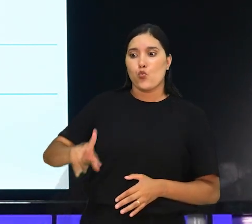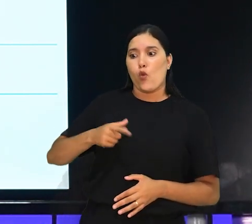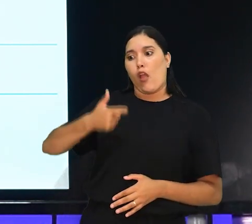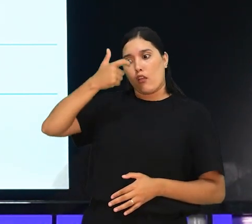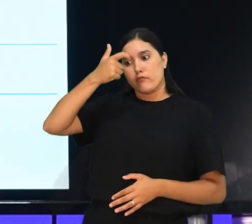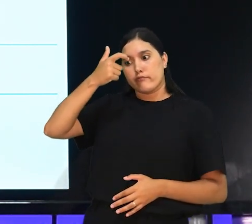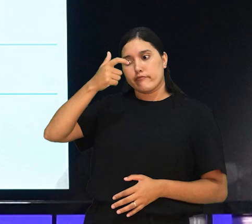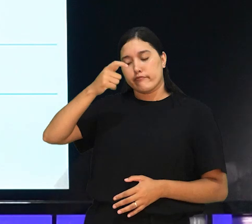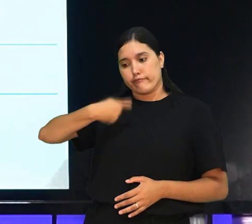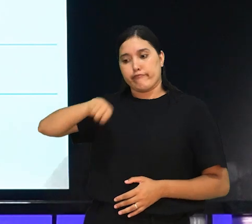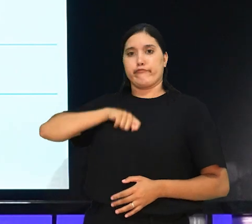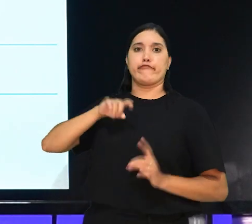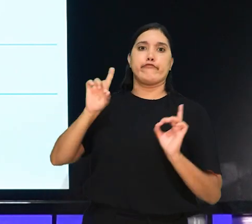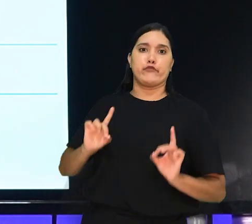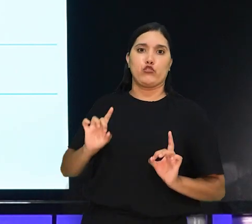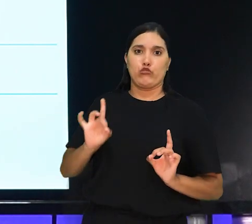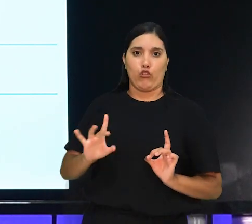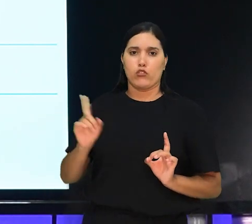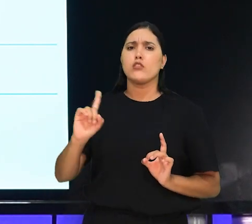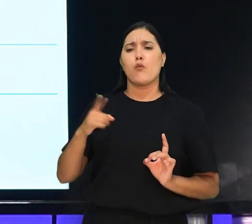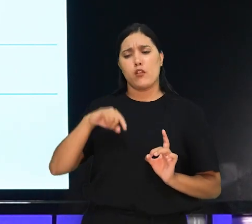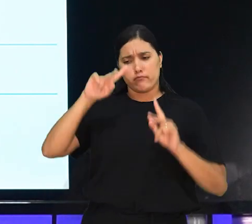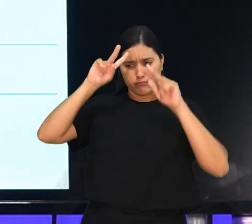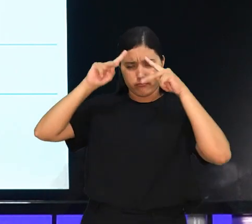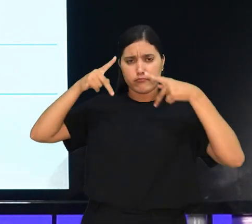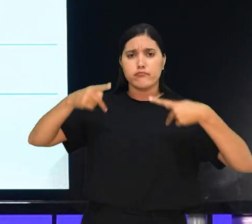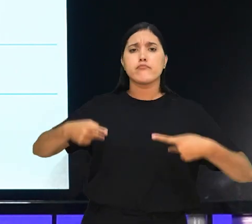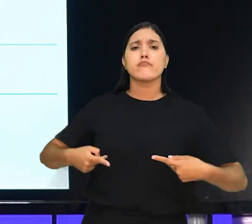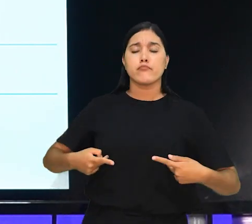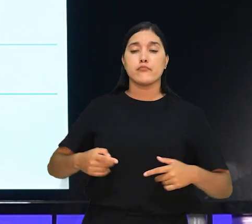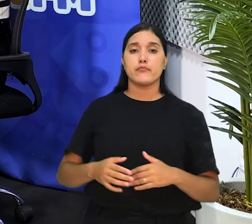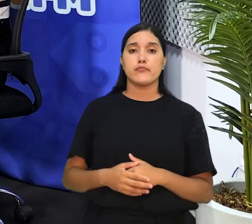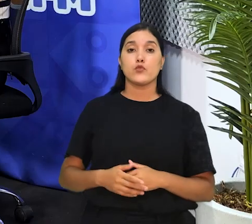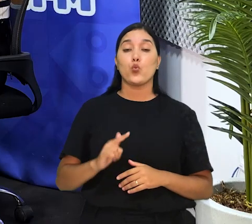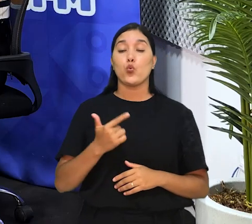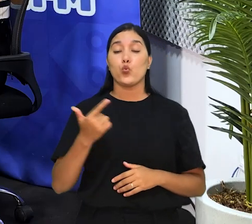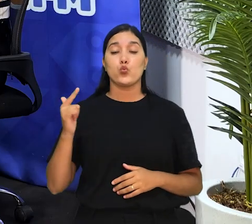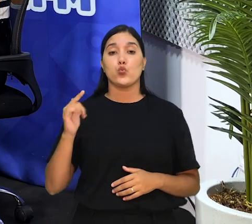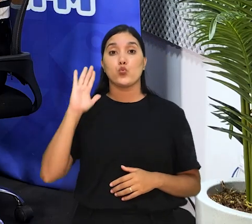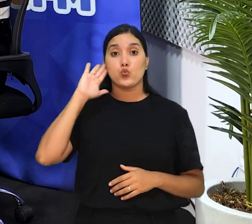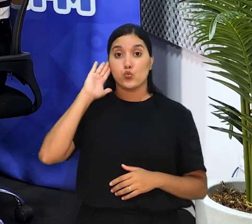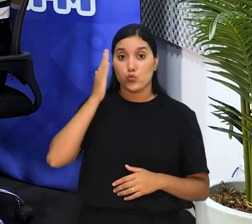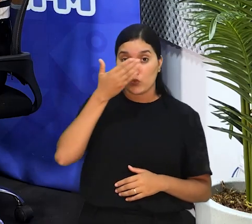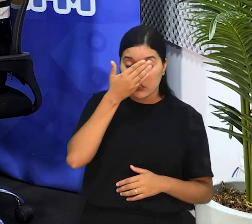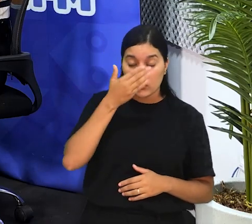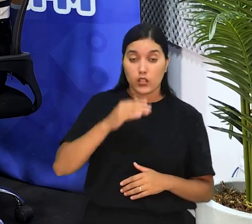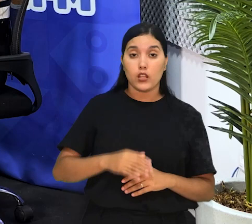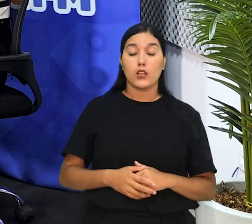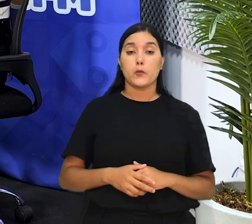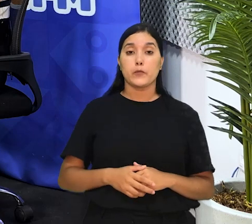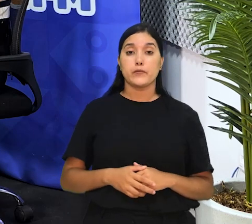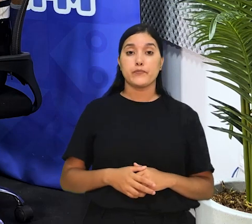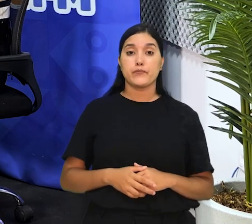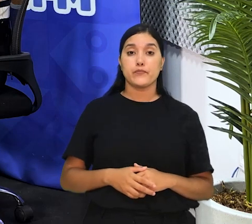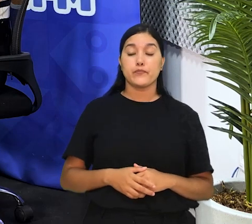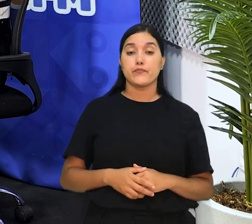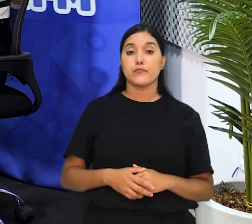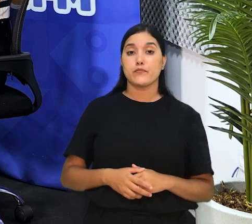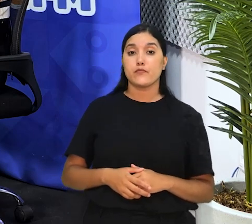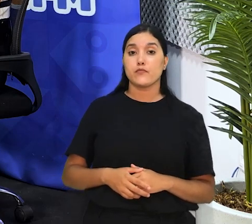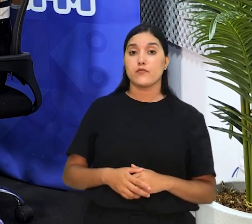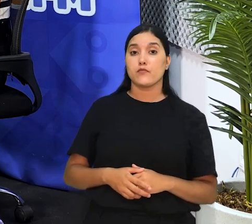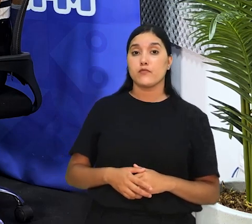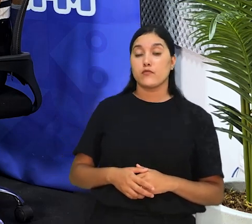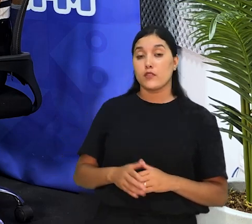mas ele não é o portador, tá? E foi tirado. Aqui também, surdo cego, né? Então,